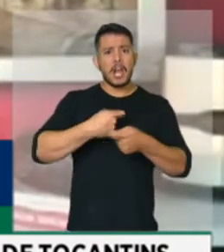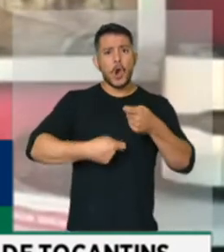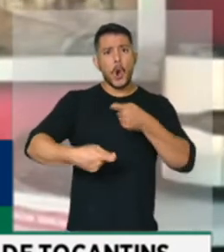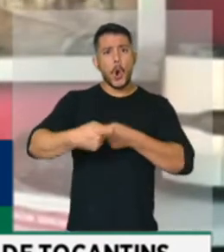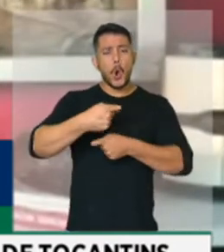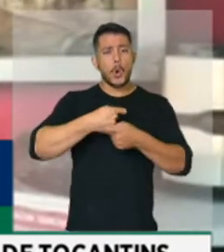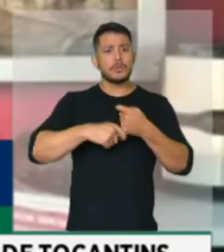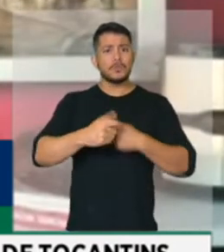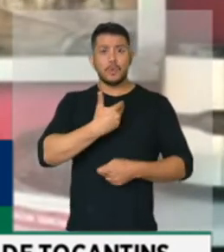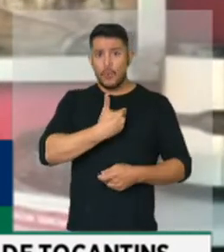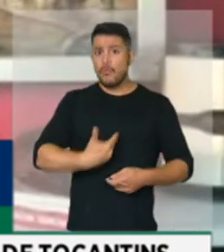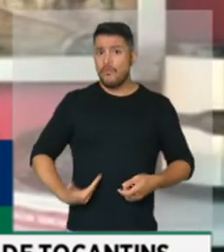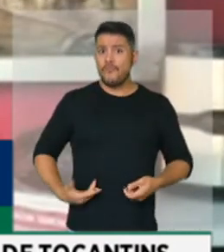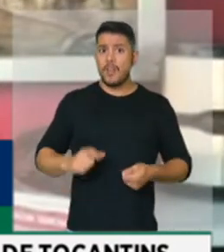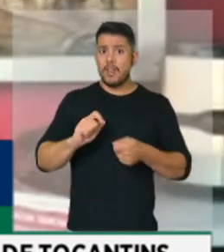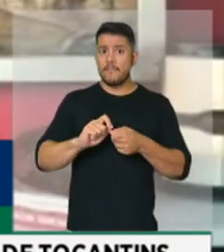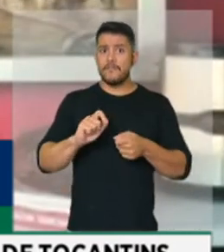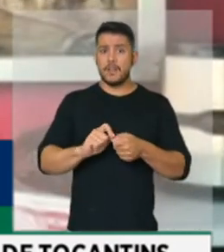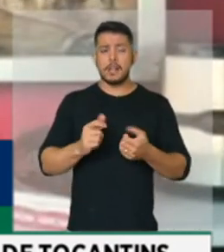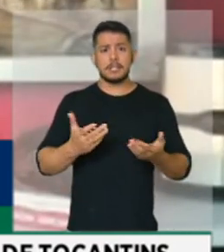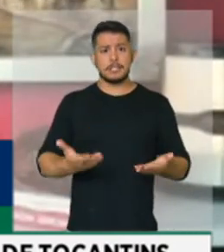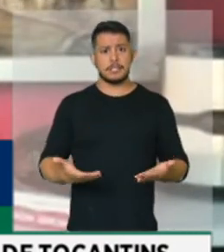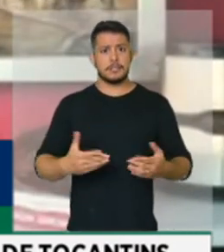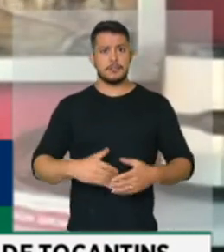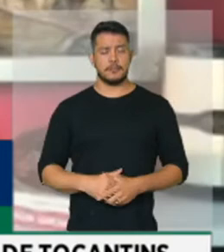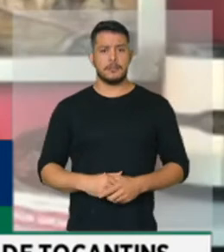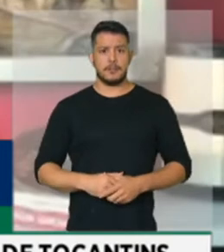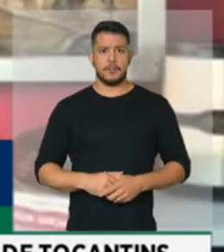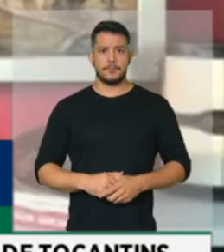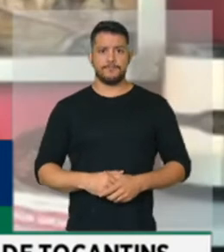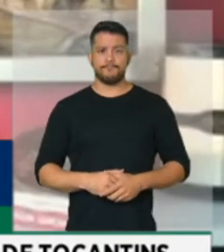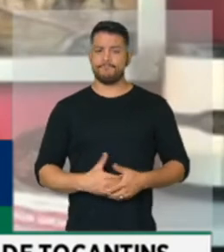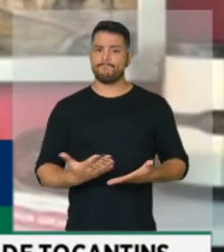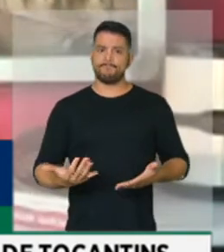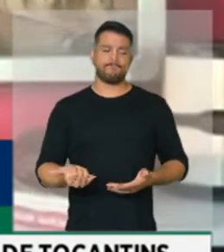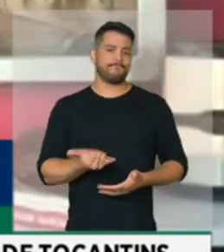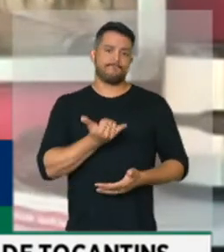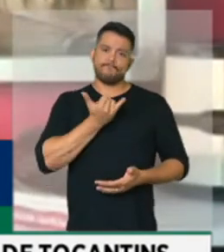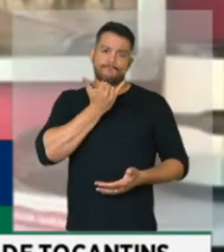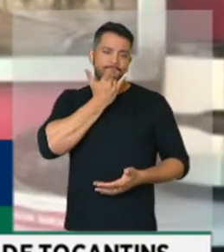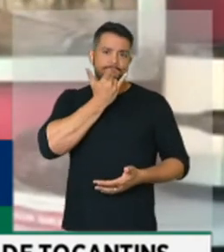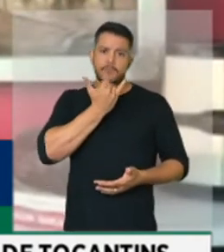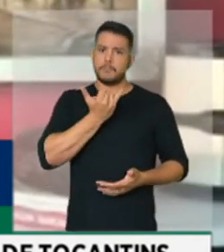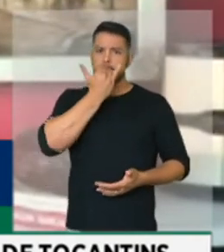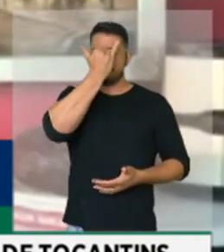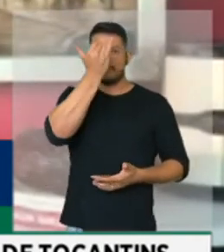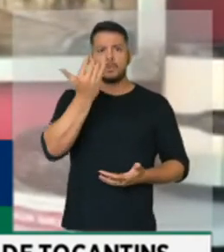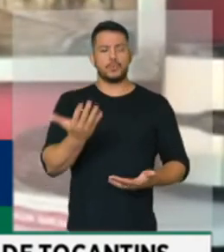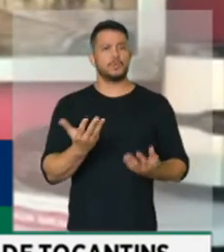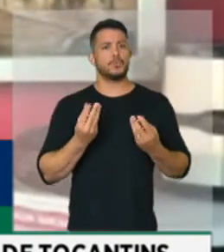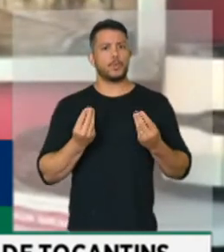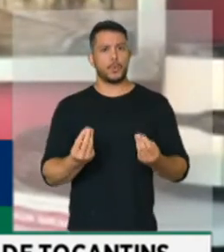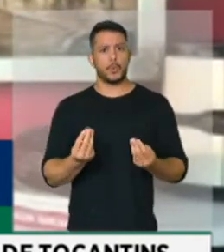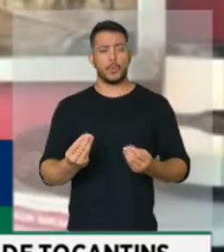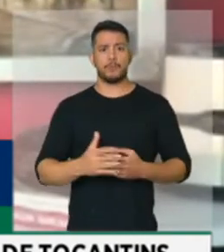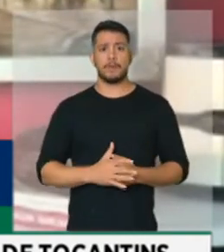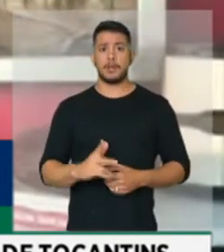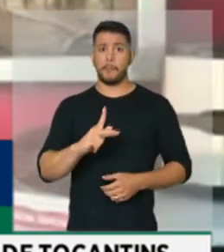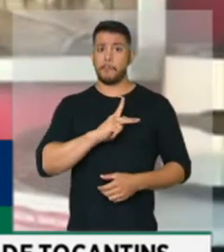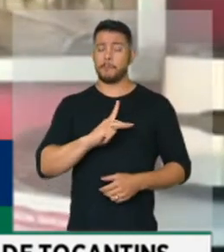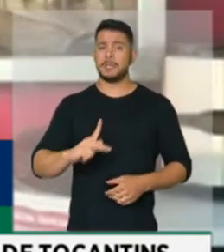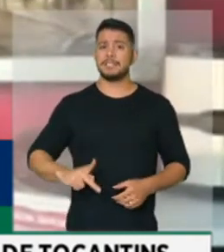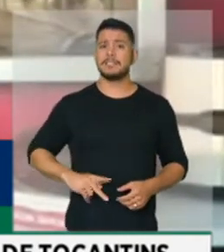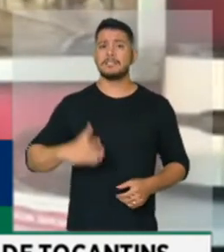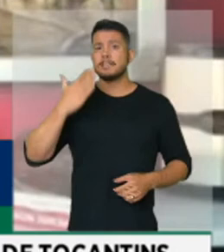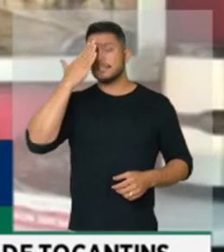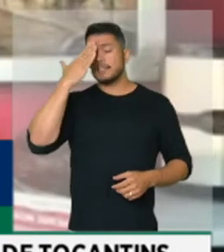do nosso país. Isso é um verdadeiro absurdo. E o presidente que ficou sabendo dessas maracutaias que